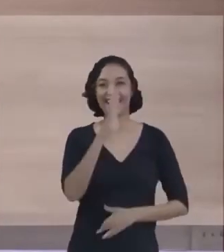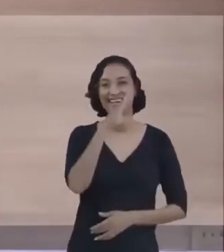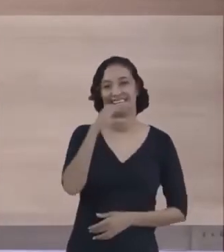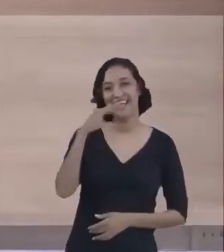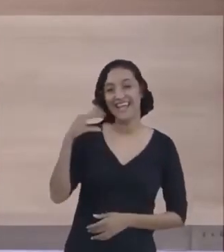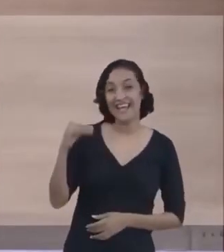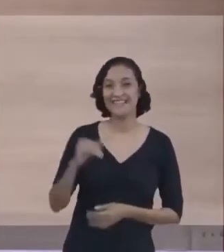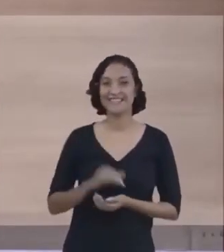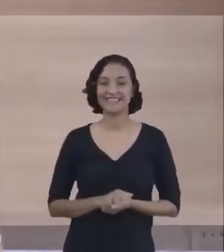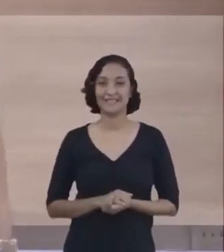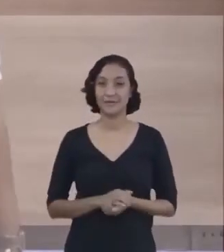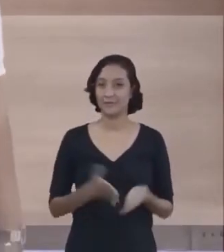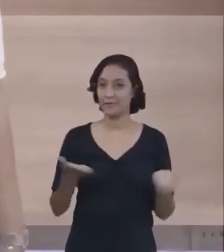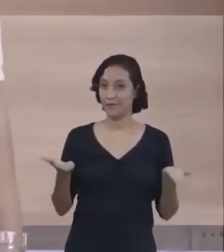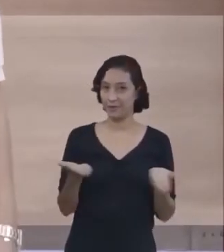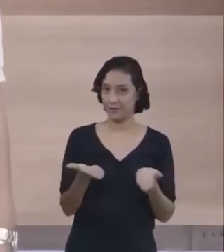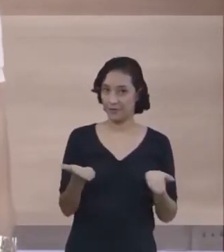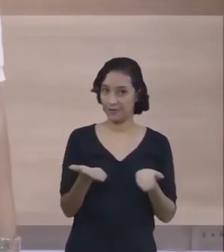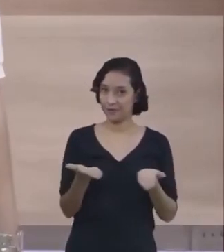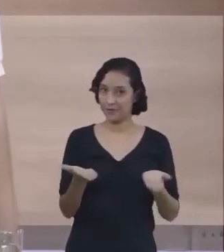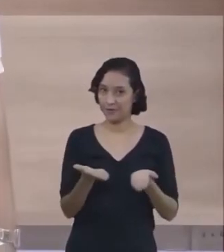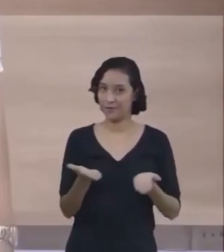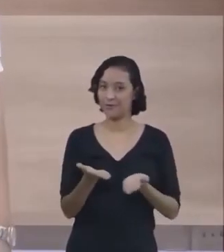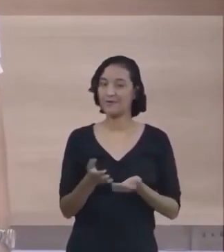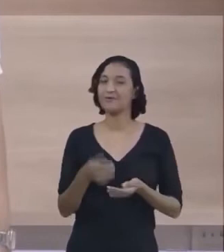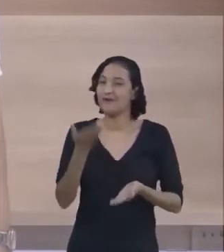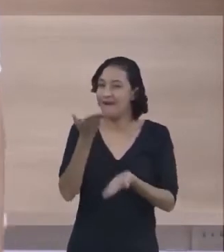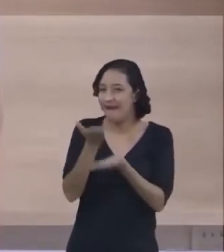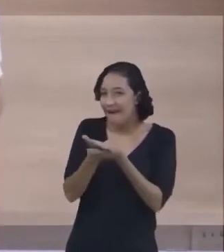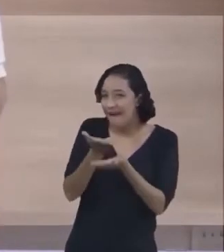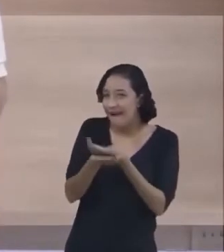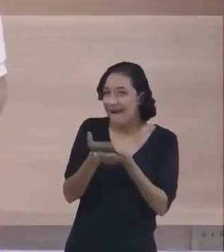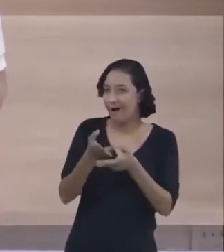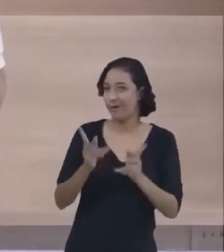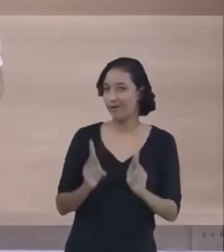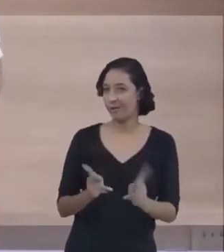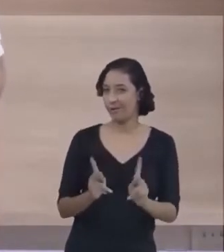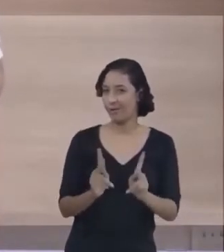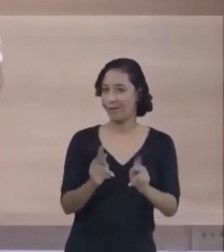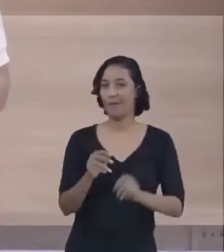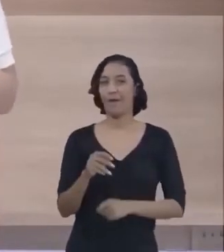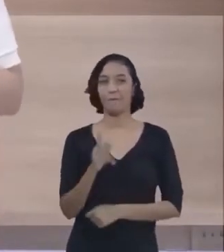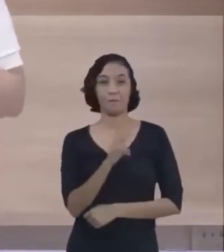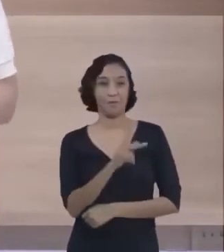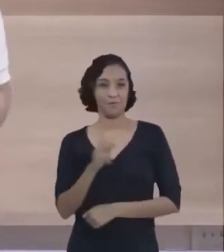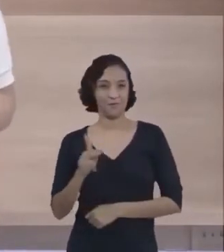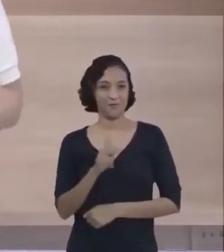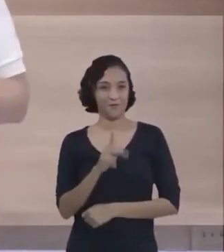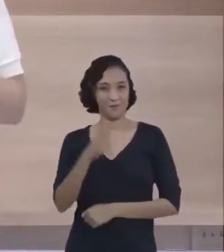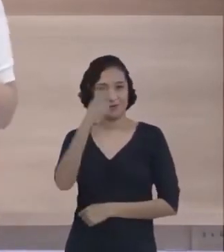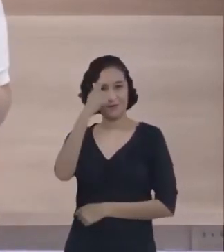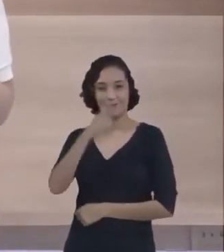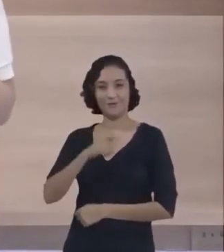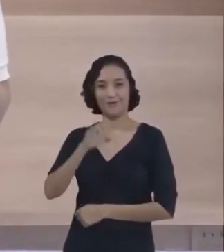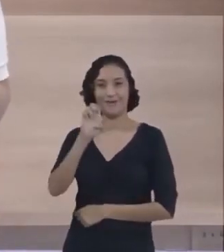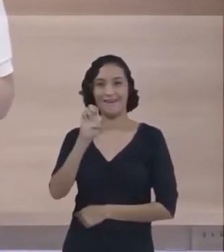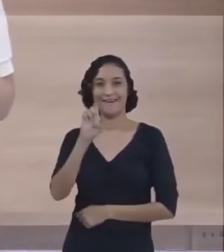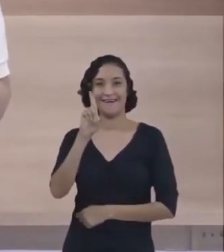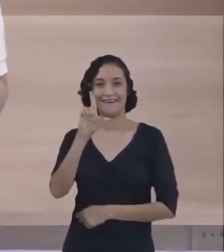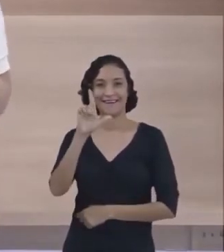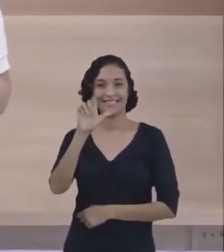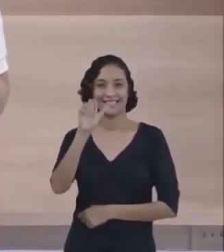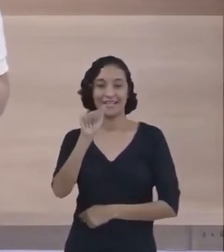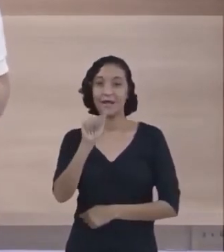crianças! Criançada, vamos hoje para mais uma aula com a professora Edla. Estamos aqui novamente para